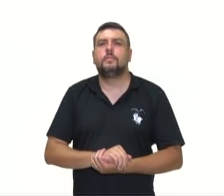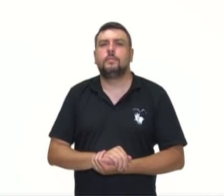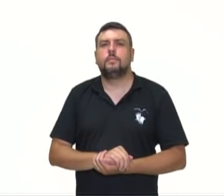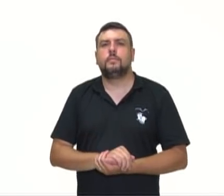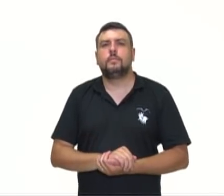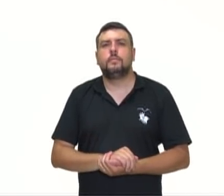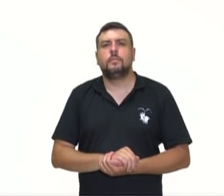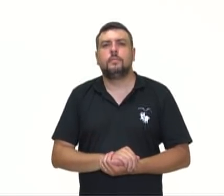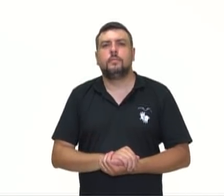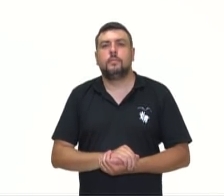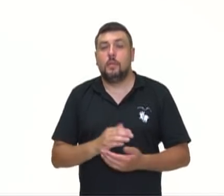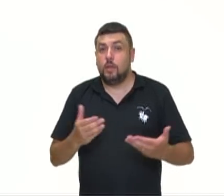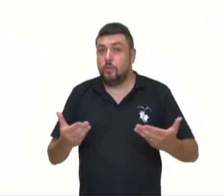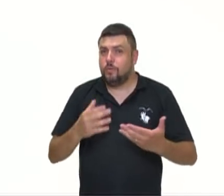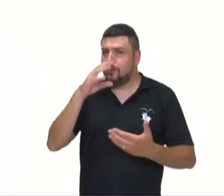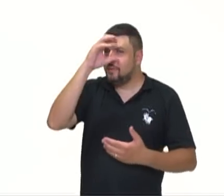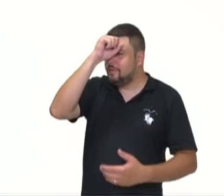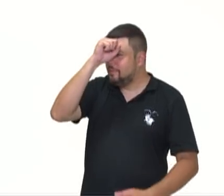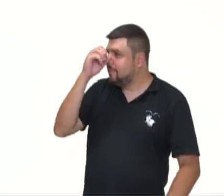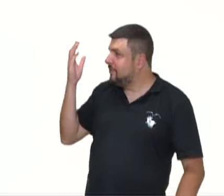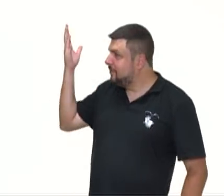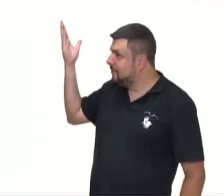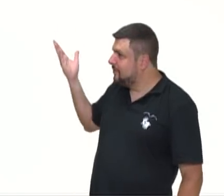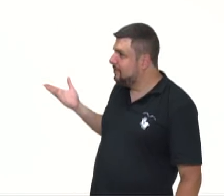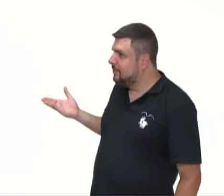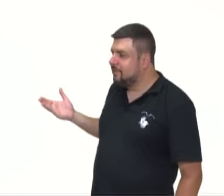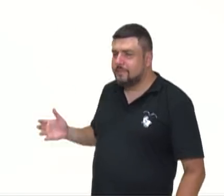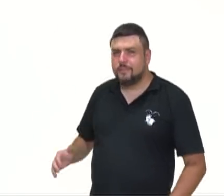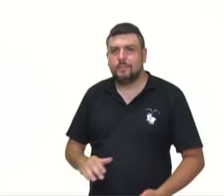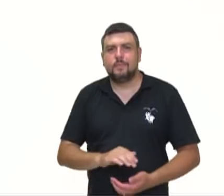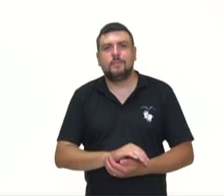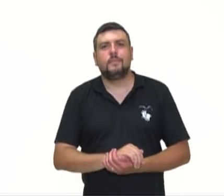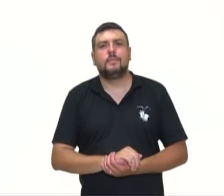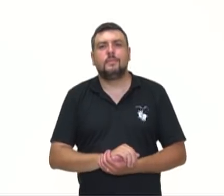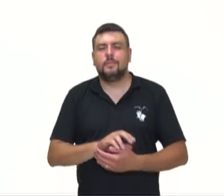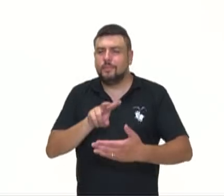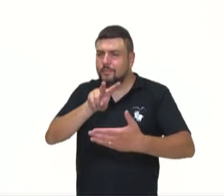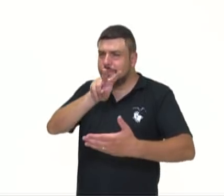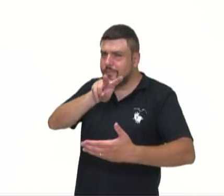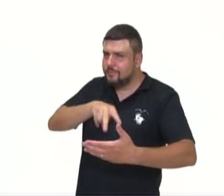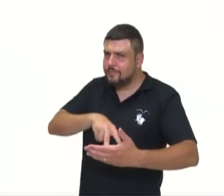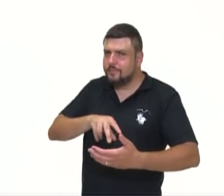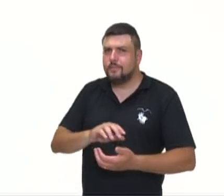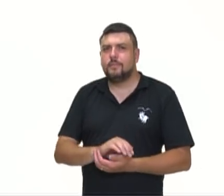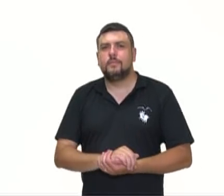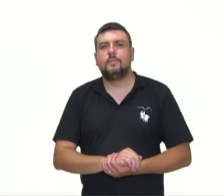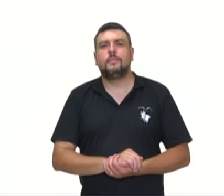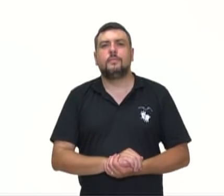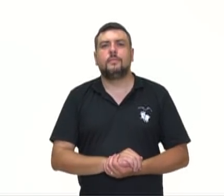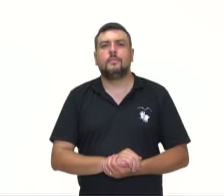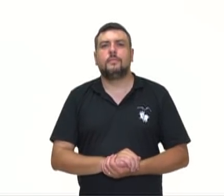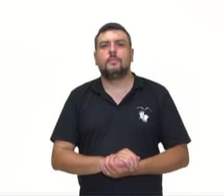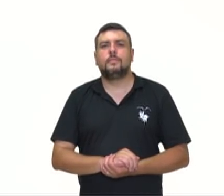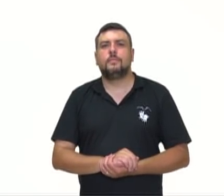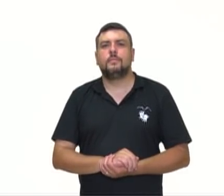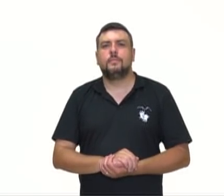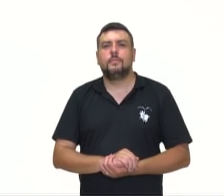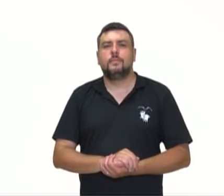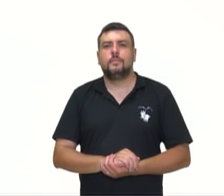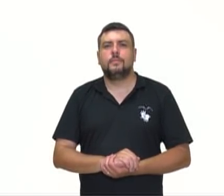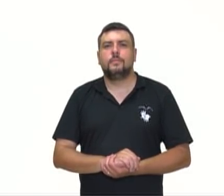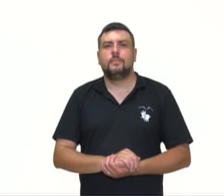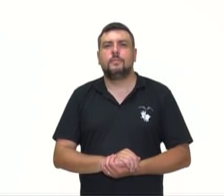Essas expressões foi que a gente aprendeu hoje, hein? Então, vamos lá. Good morning, good afternoon, good evening,